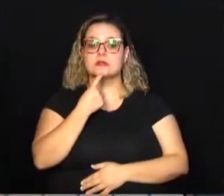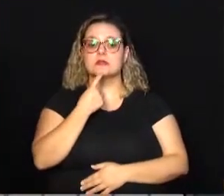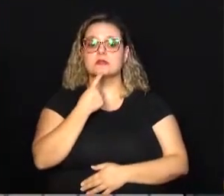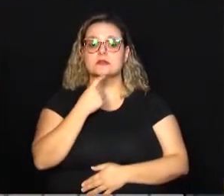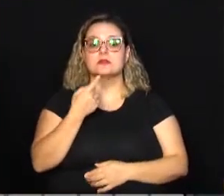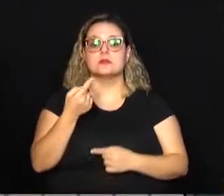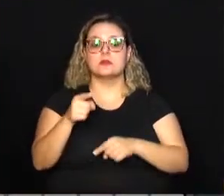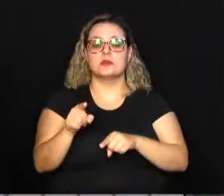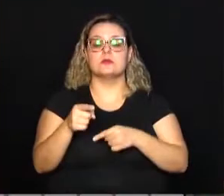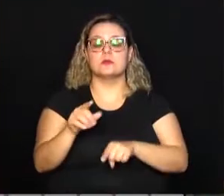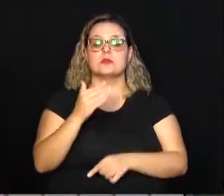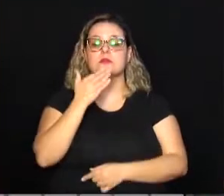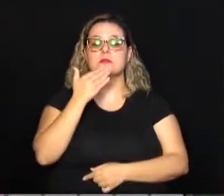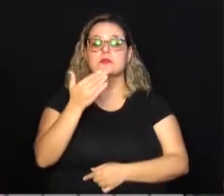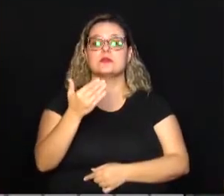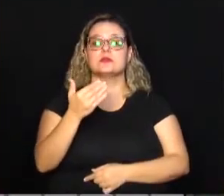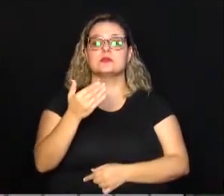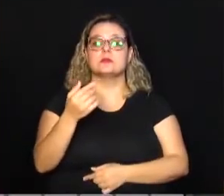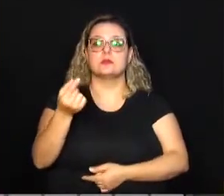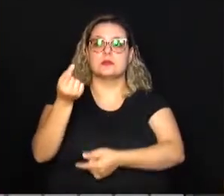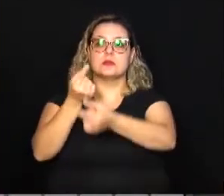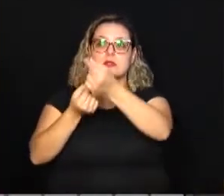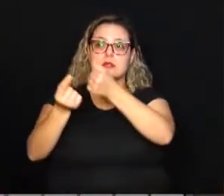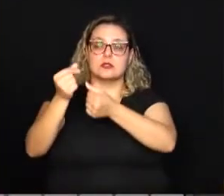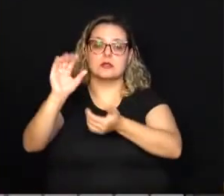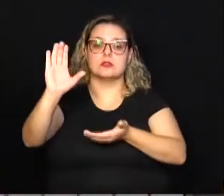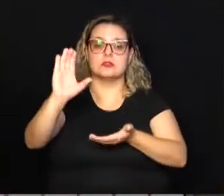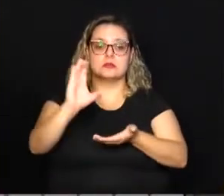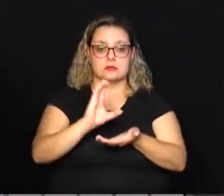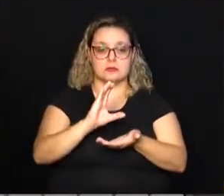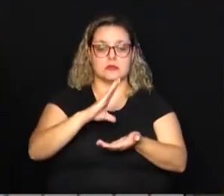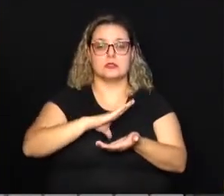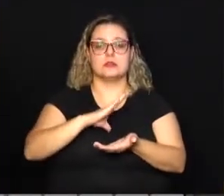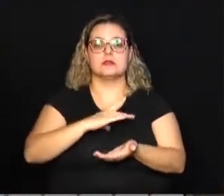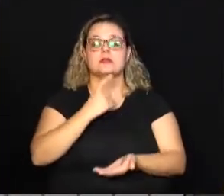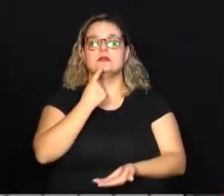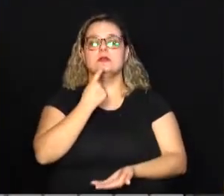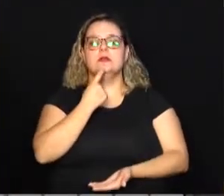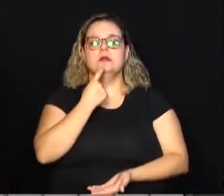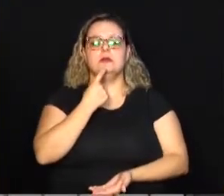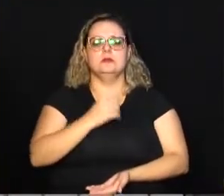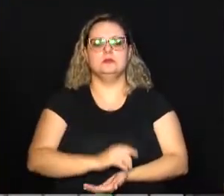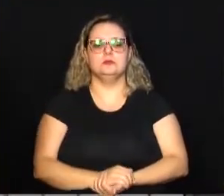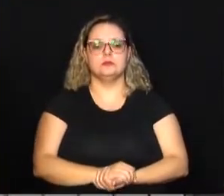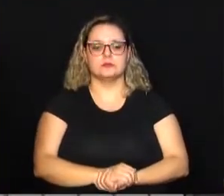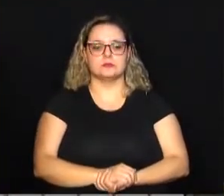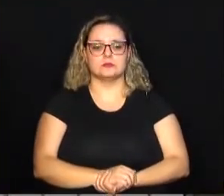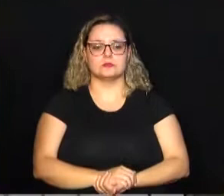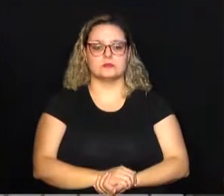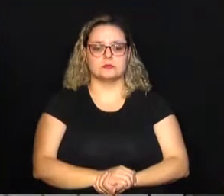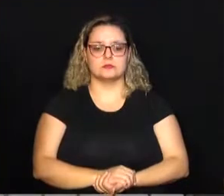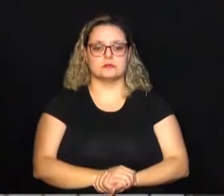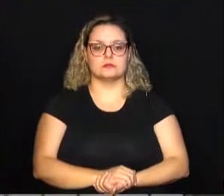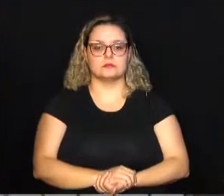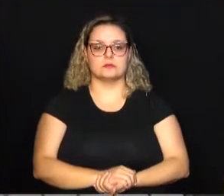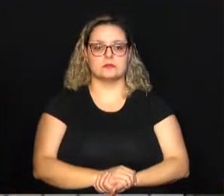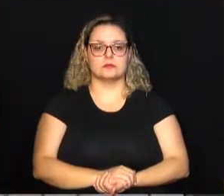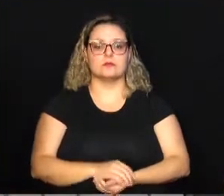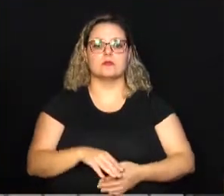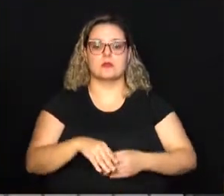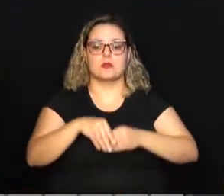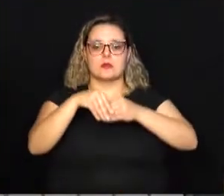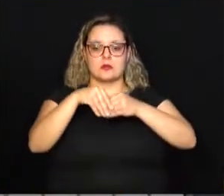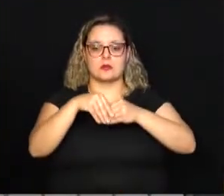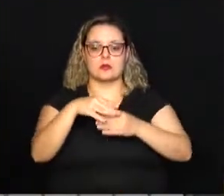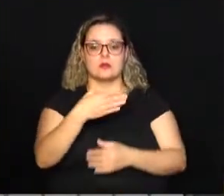pedindo que esses recursos fossem aportados para a cidade de Campinas. Também fazer aqui uma saudação especial ao meu